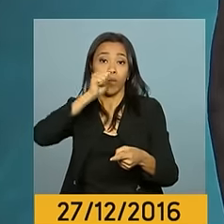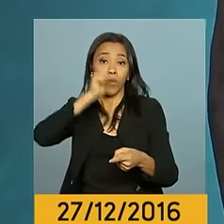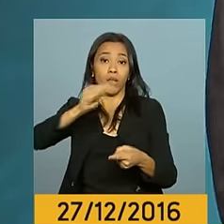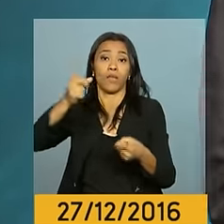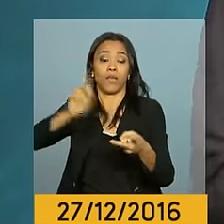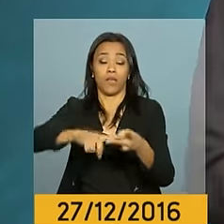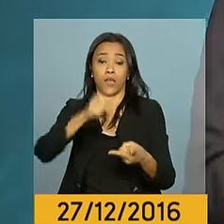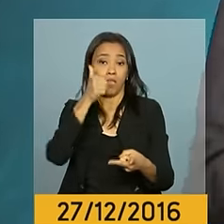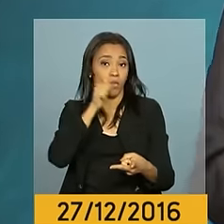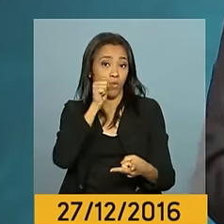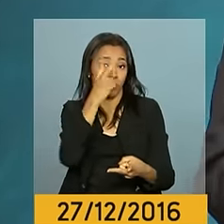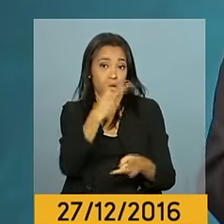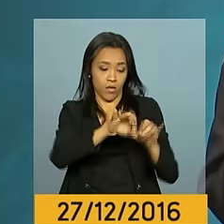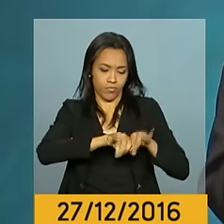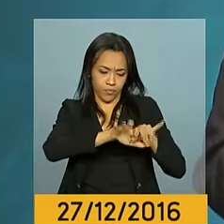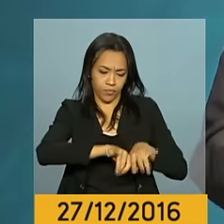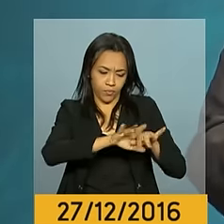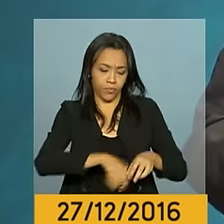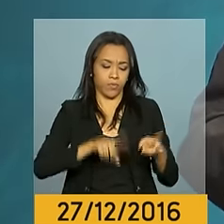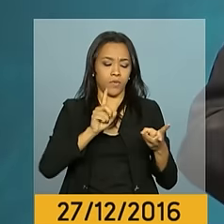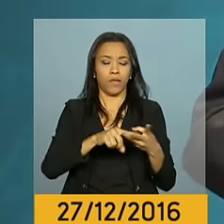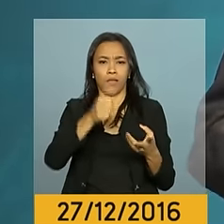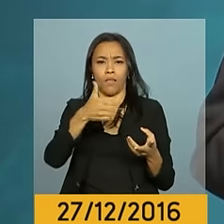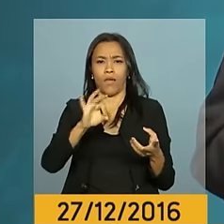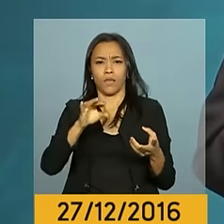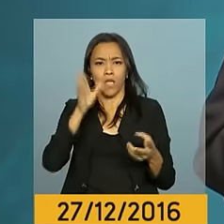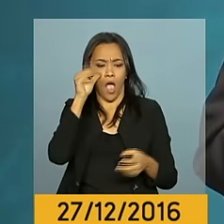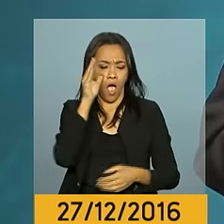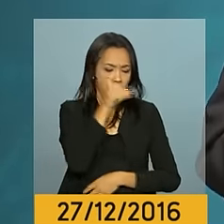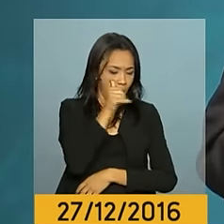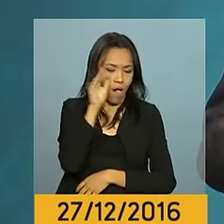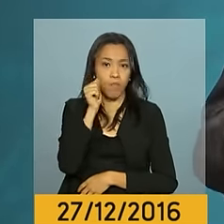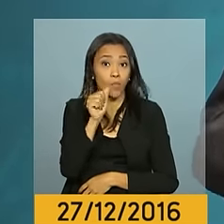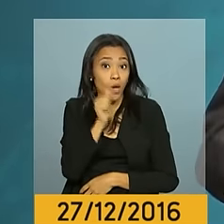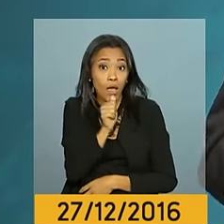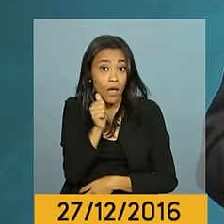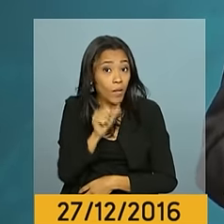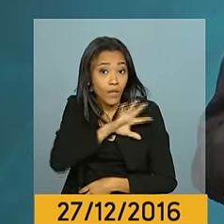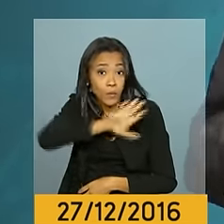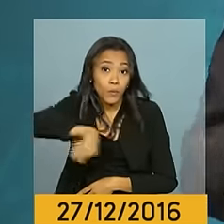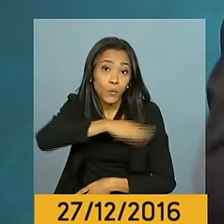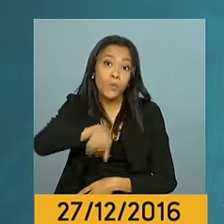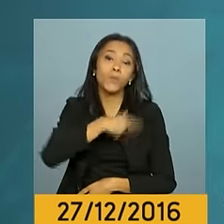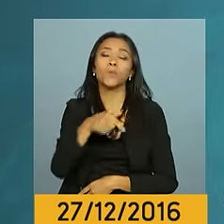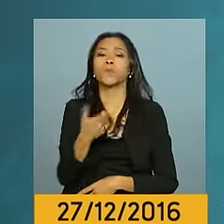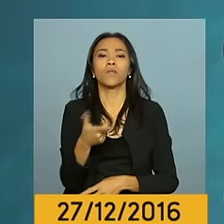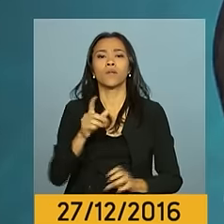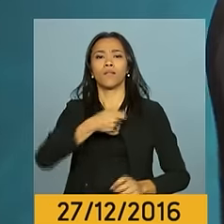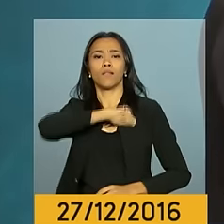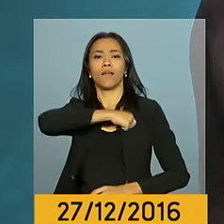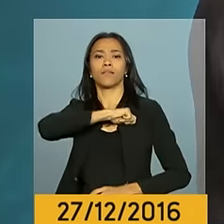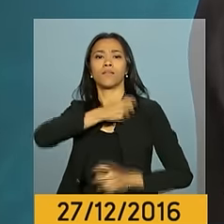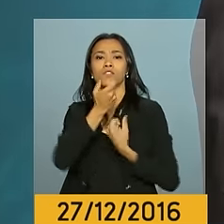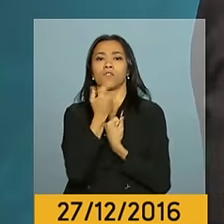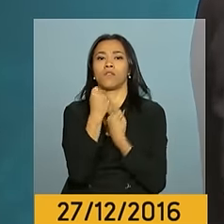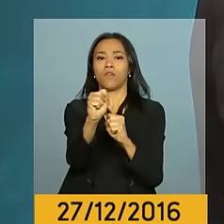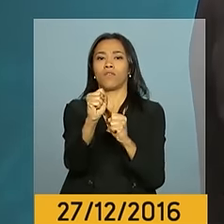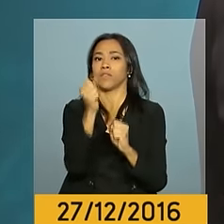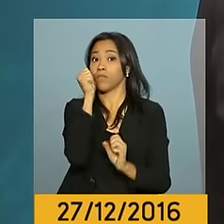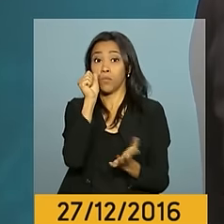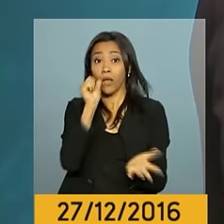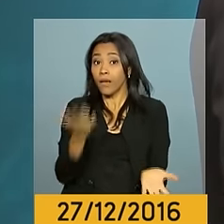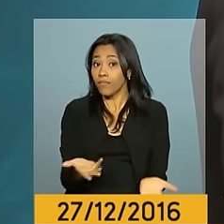duas escrivã 10 investigadoras que rotulei de delegacia de defesa da mulher não custou absolutamente